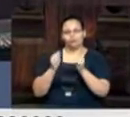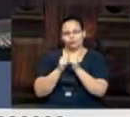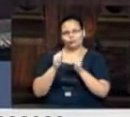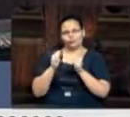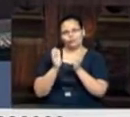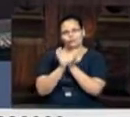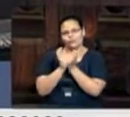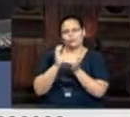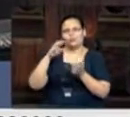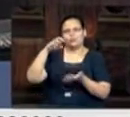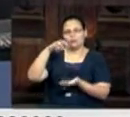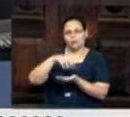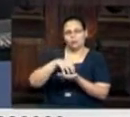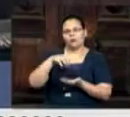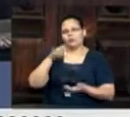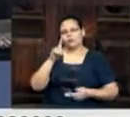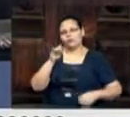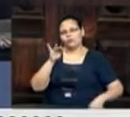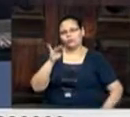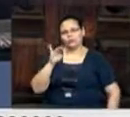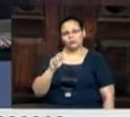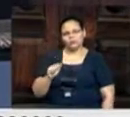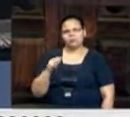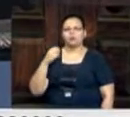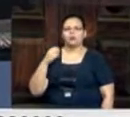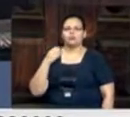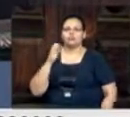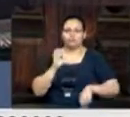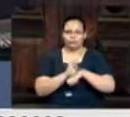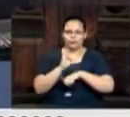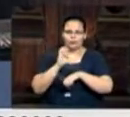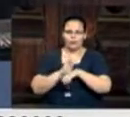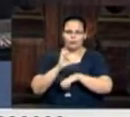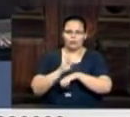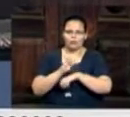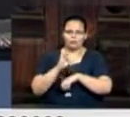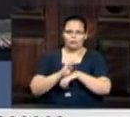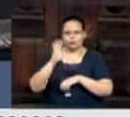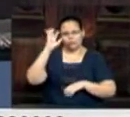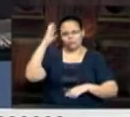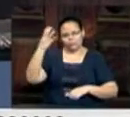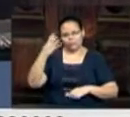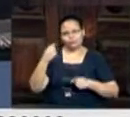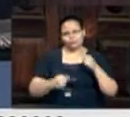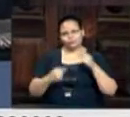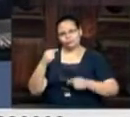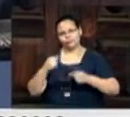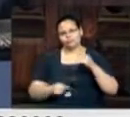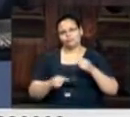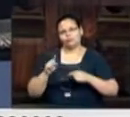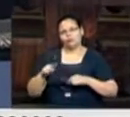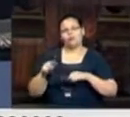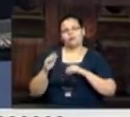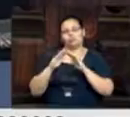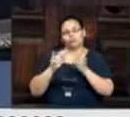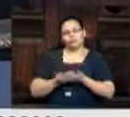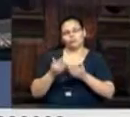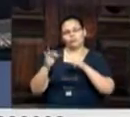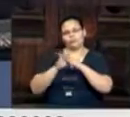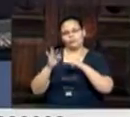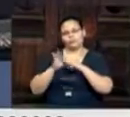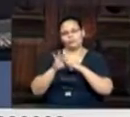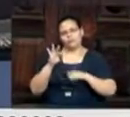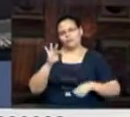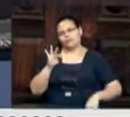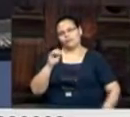Defensoria Geral do Estado um remédio jurídico na forma de uma ação judicial para que a FATEC se veja obrigada